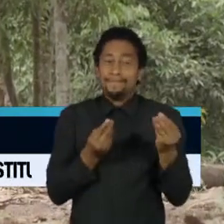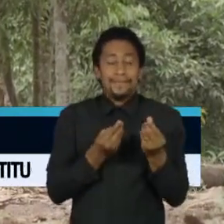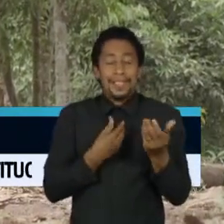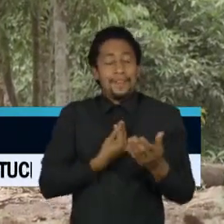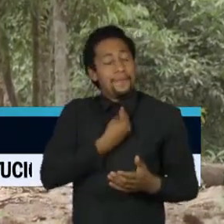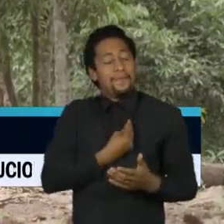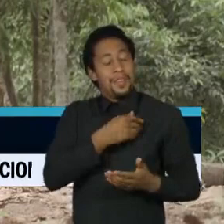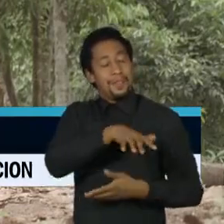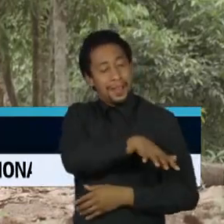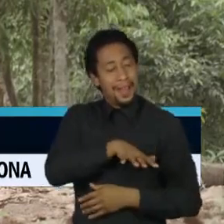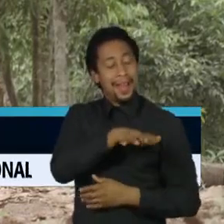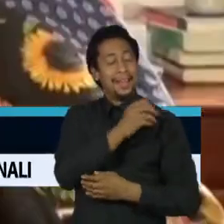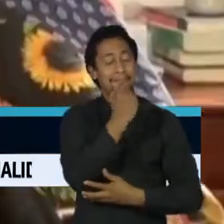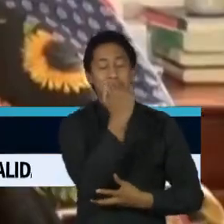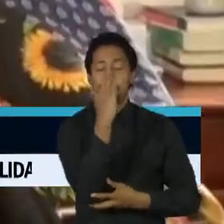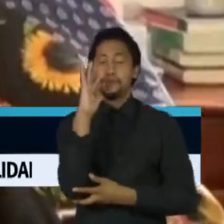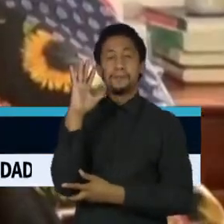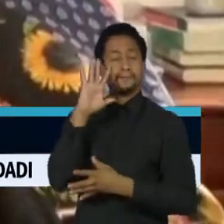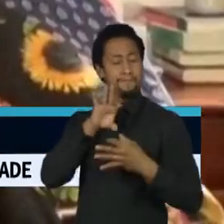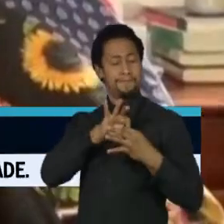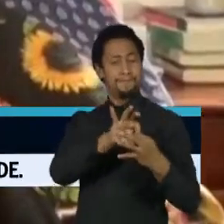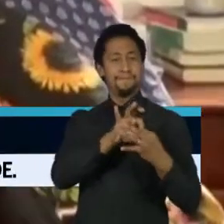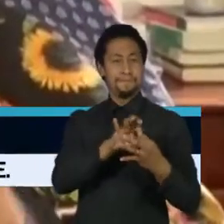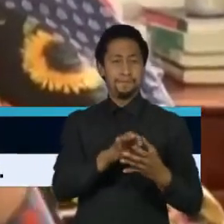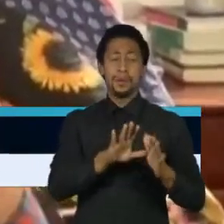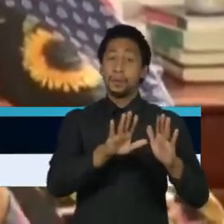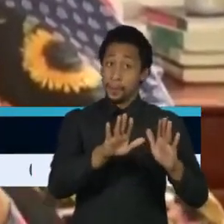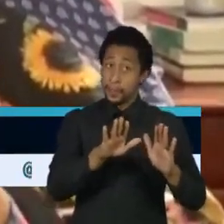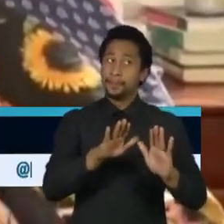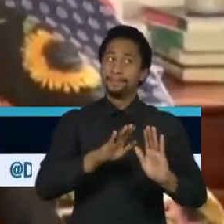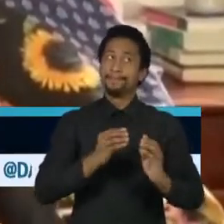são natureza também. A pobreza